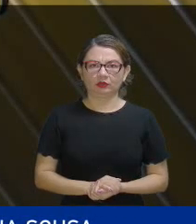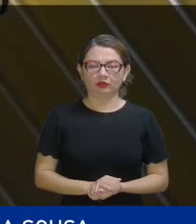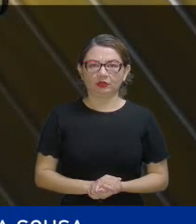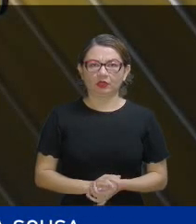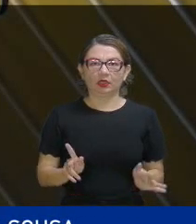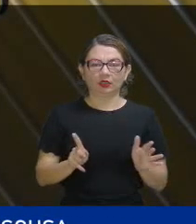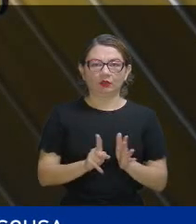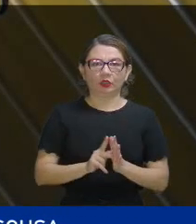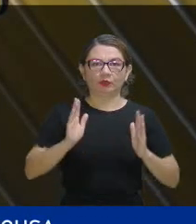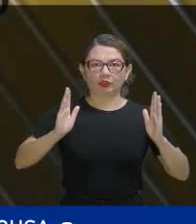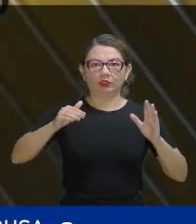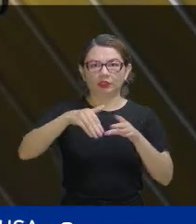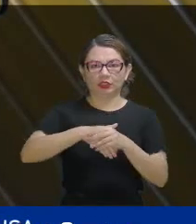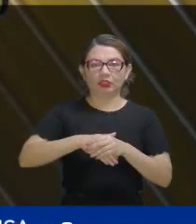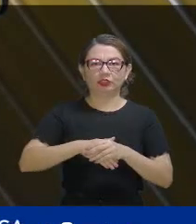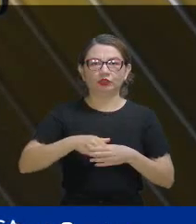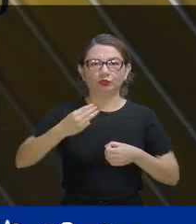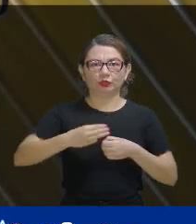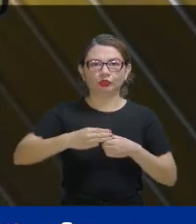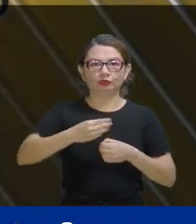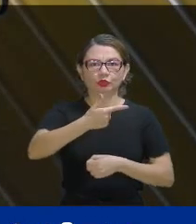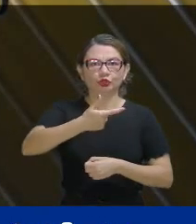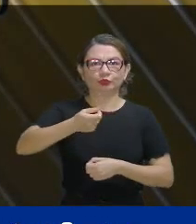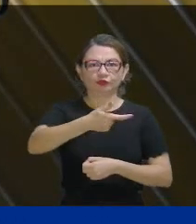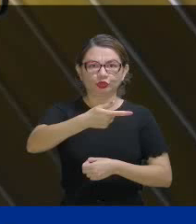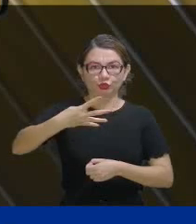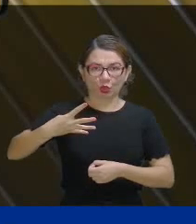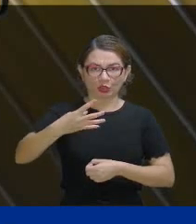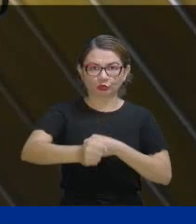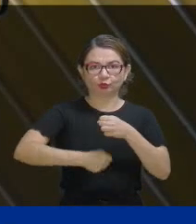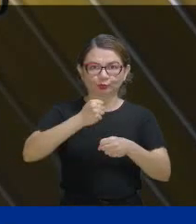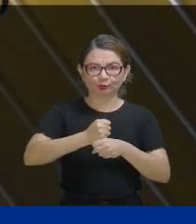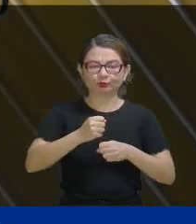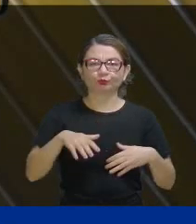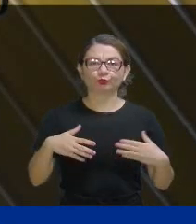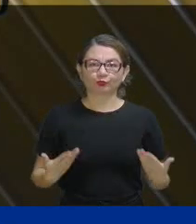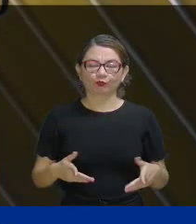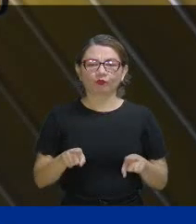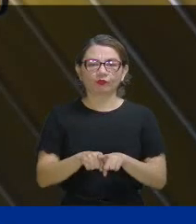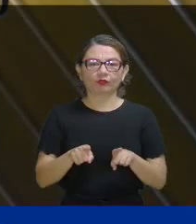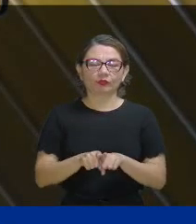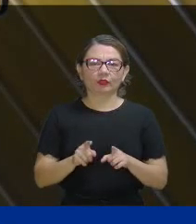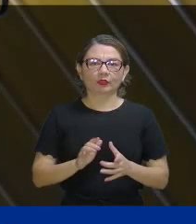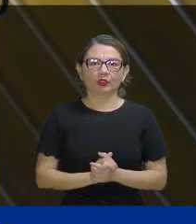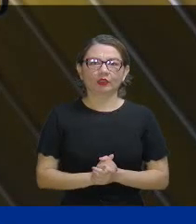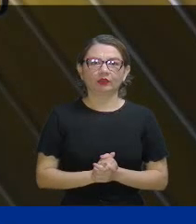barra de relógio inferior. 5. Prestação de contas eleitorais, número do processo